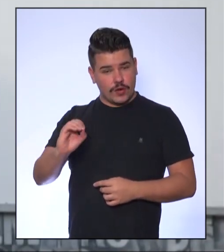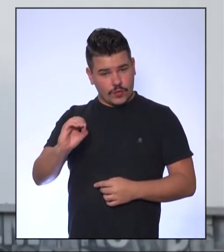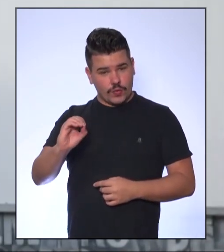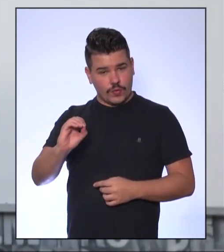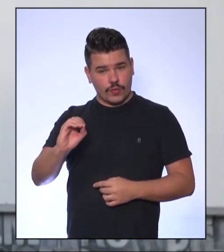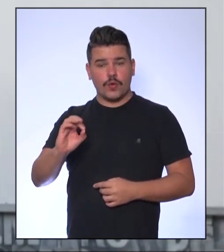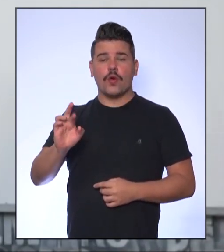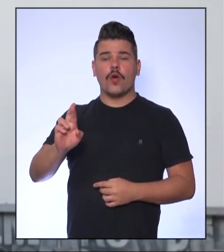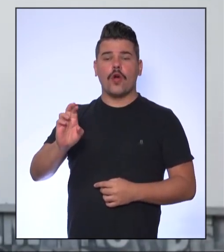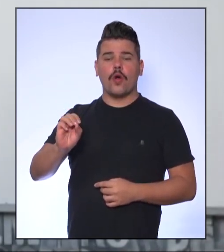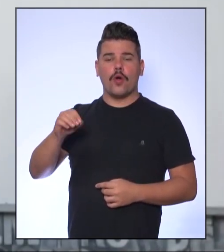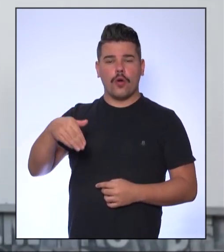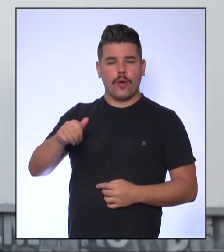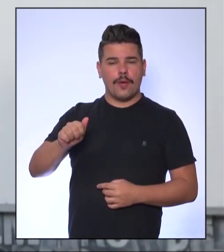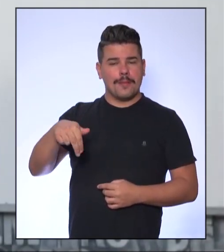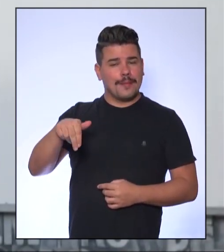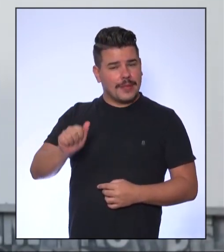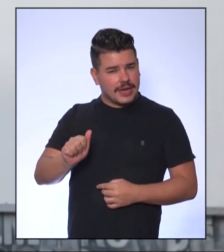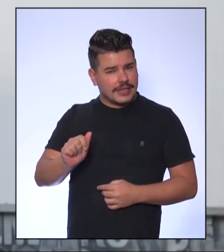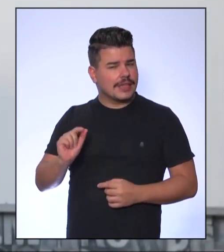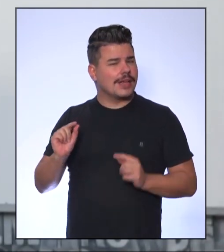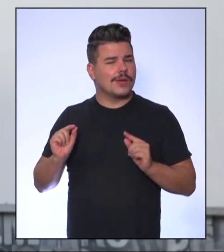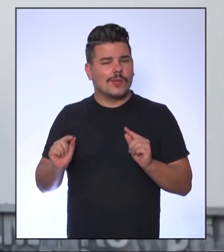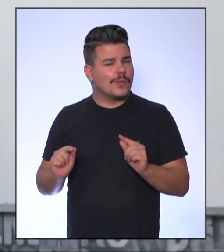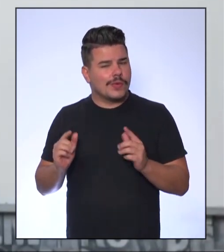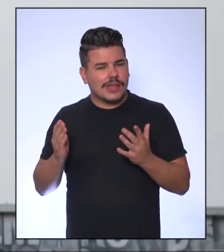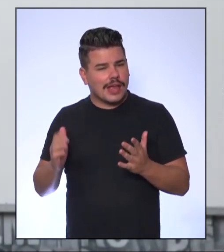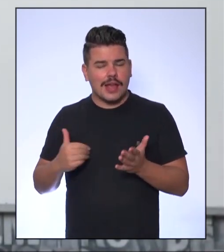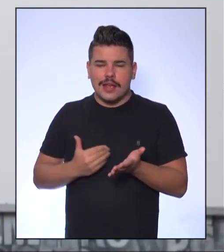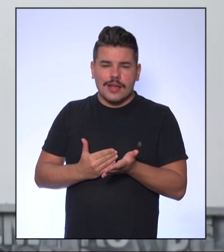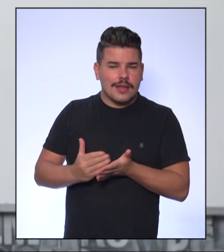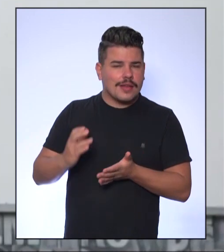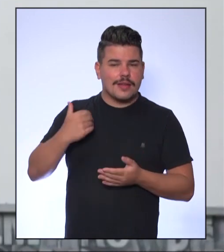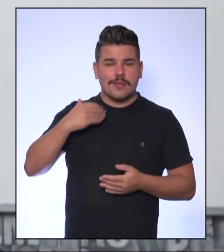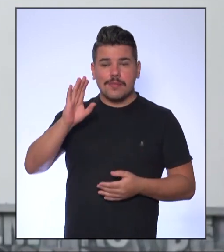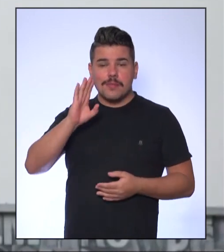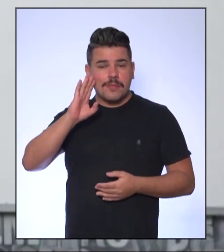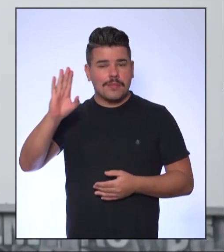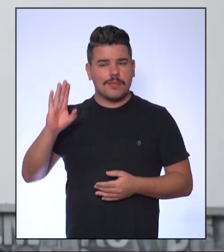valorizar quem em primazia? Ó,